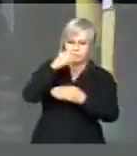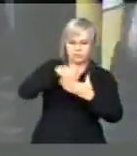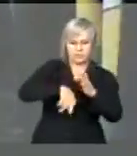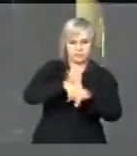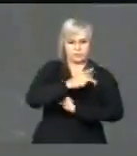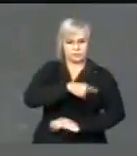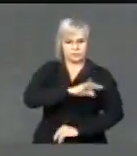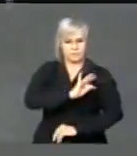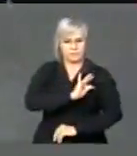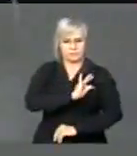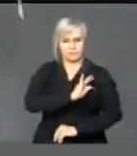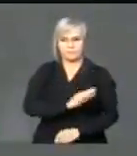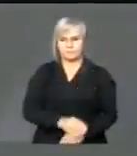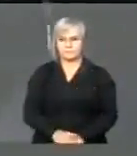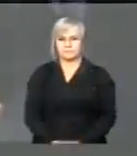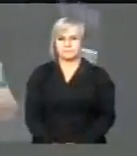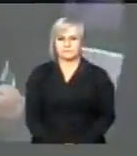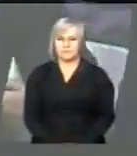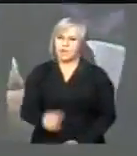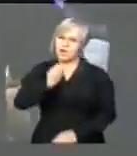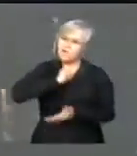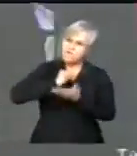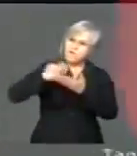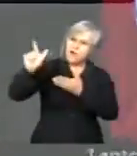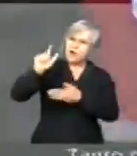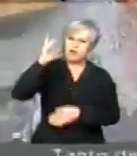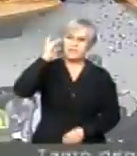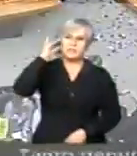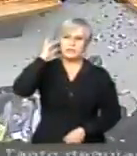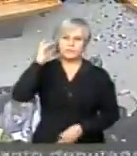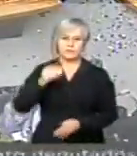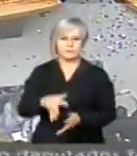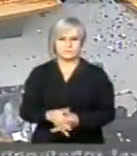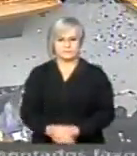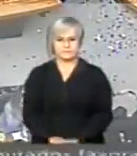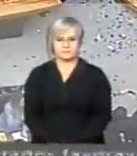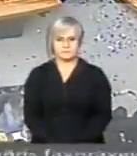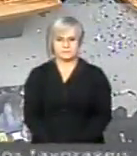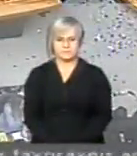PT. Fora Dilma! Ok, eu peço. Fora Dilma!